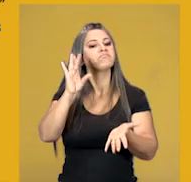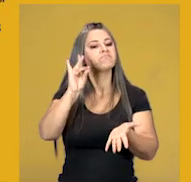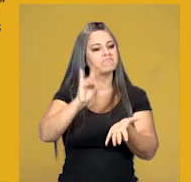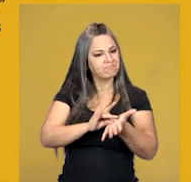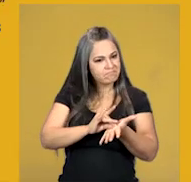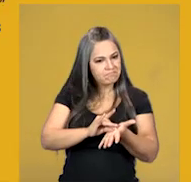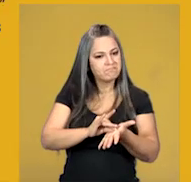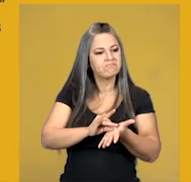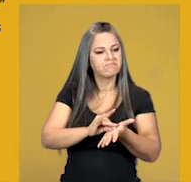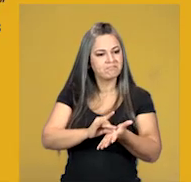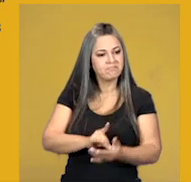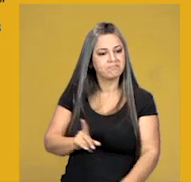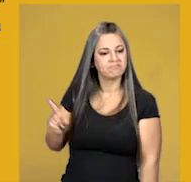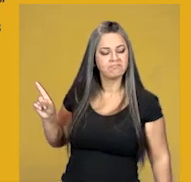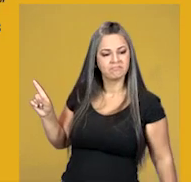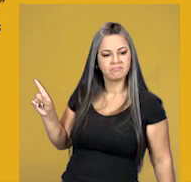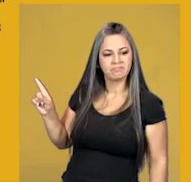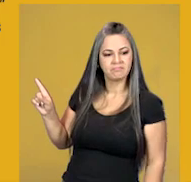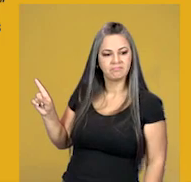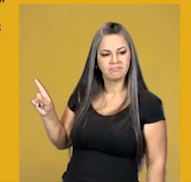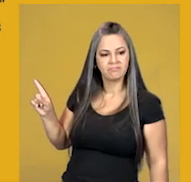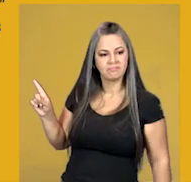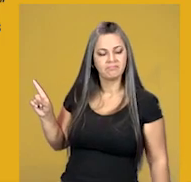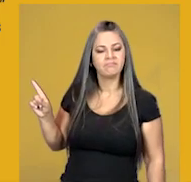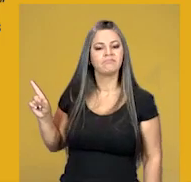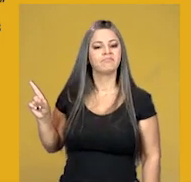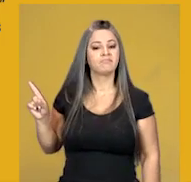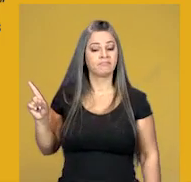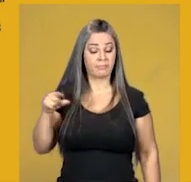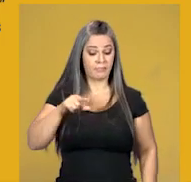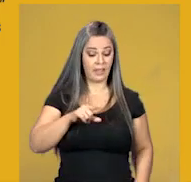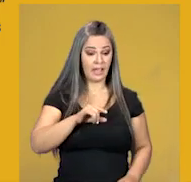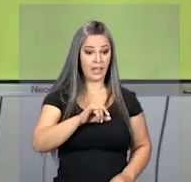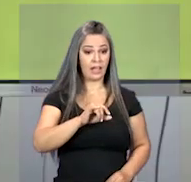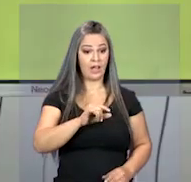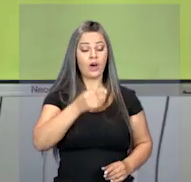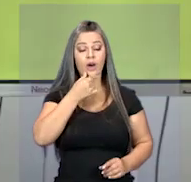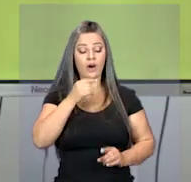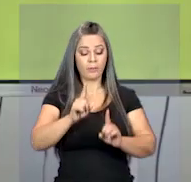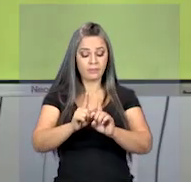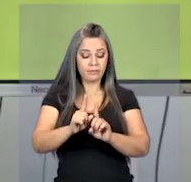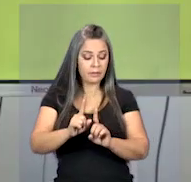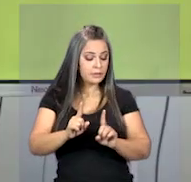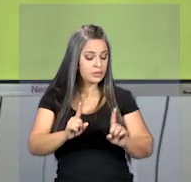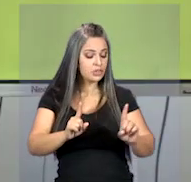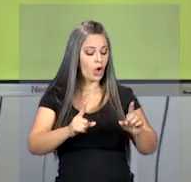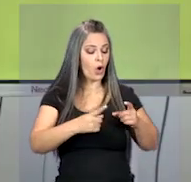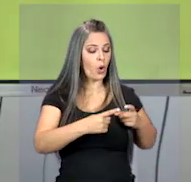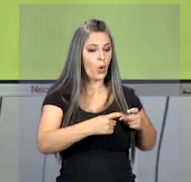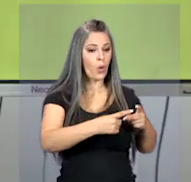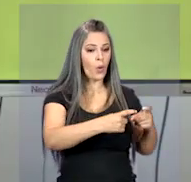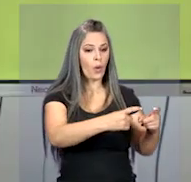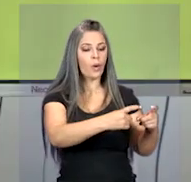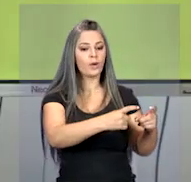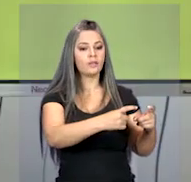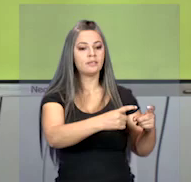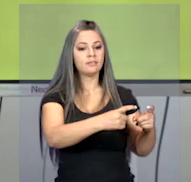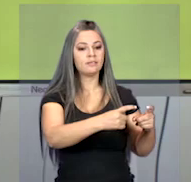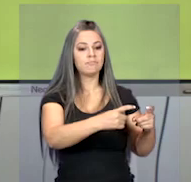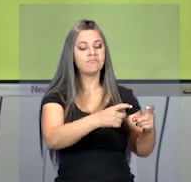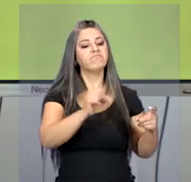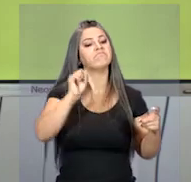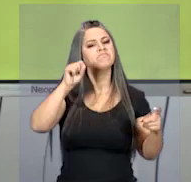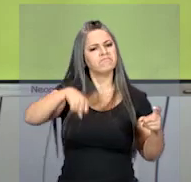Itajibá teve que acompanhar os outros guerreiros à luta contra o inimigo. É verdadeiro? Sim. É real? É. Por quê? Porque